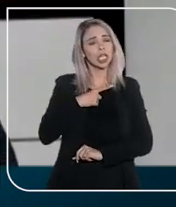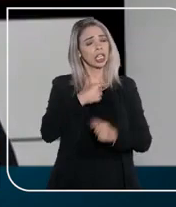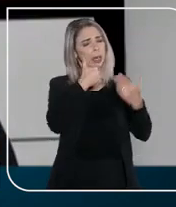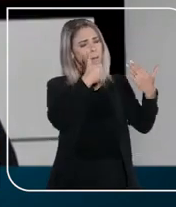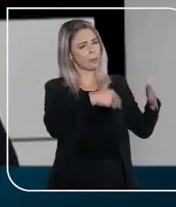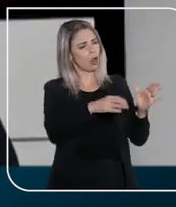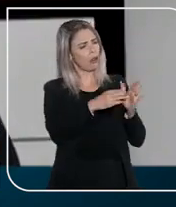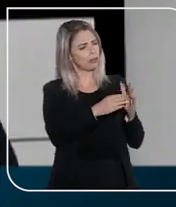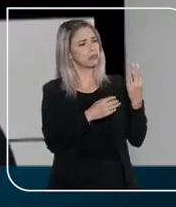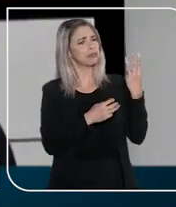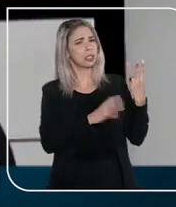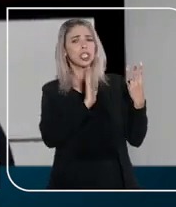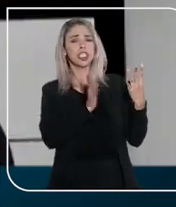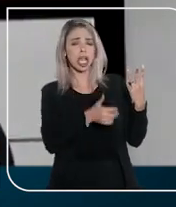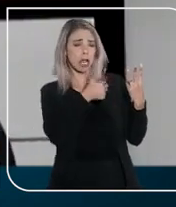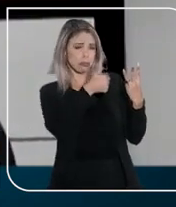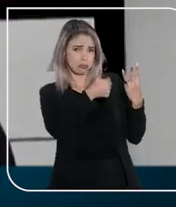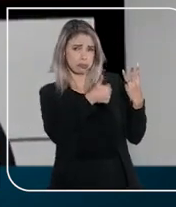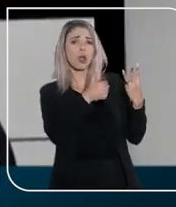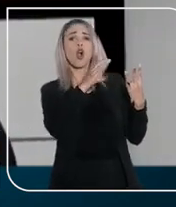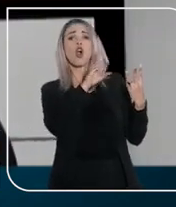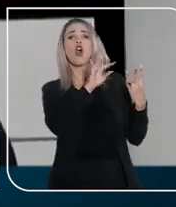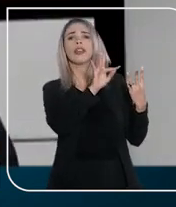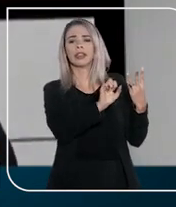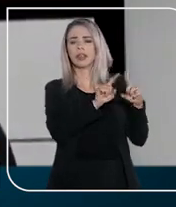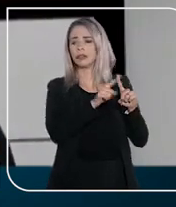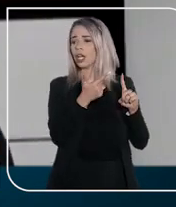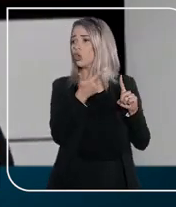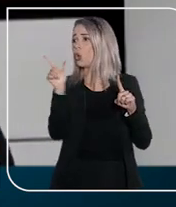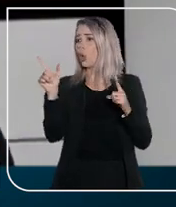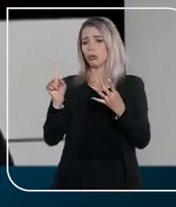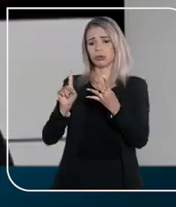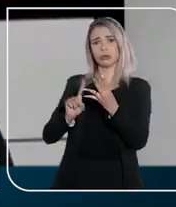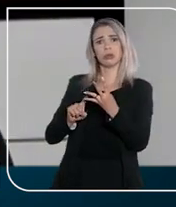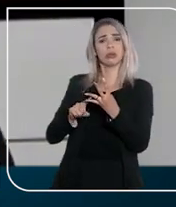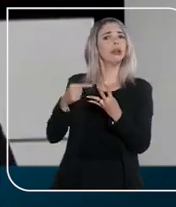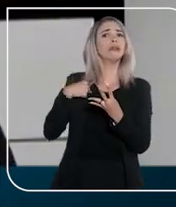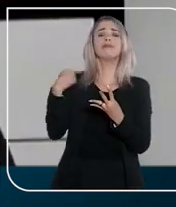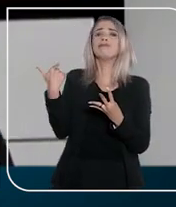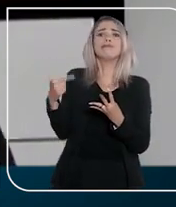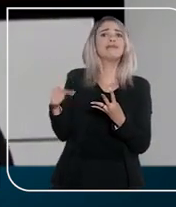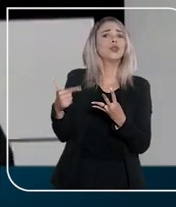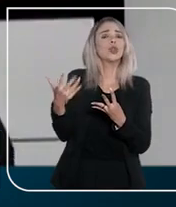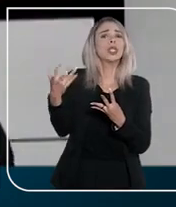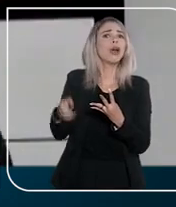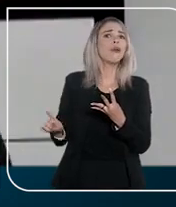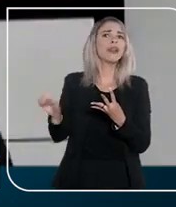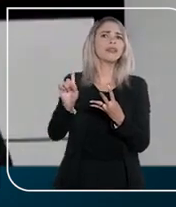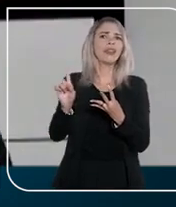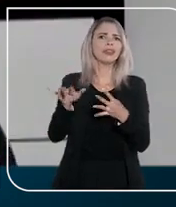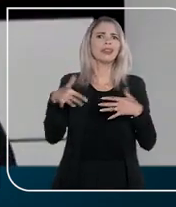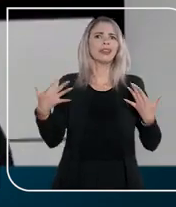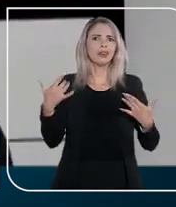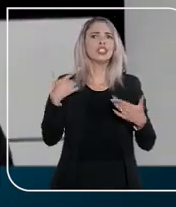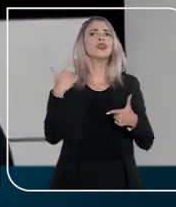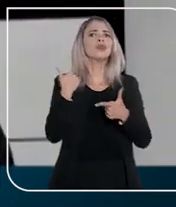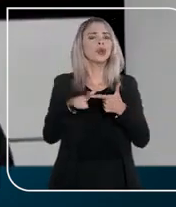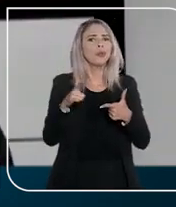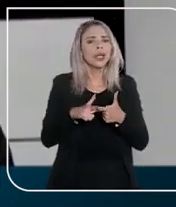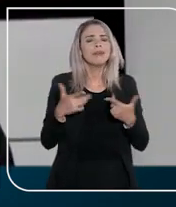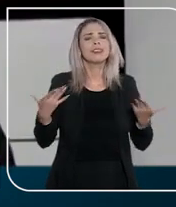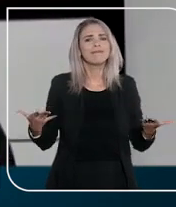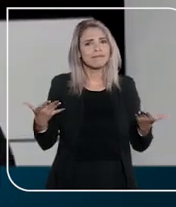considerado cotista. No quarto, ele já não é mais. Então, isso realmente é um problema. Para quem quer entender direito, não tem